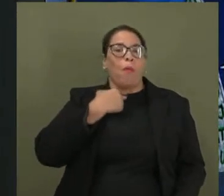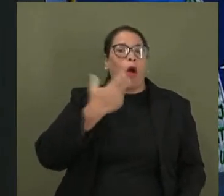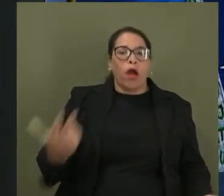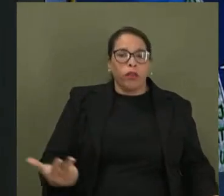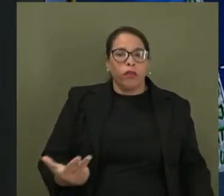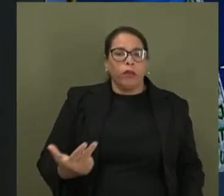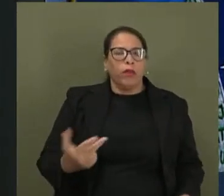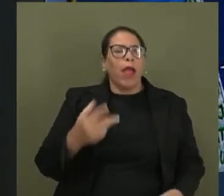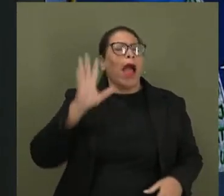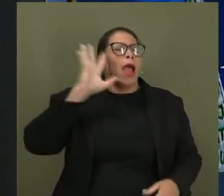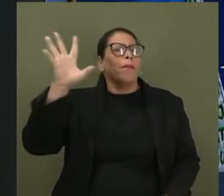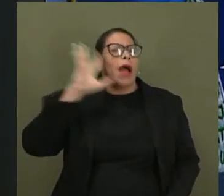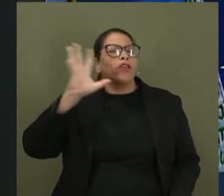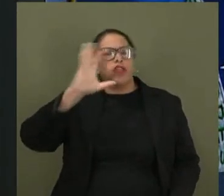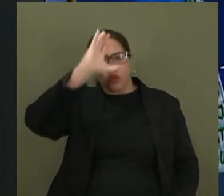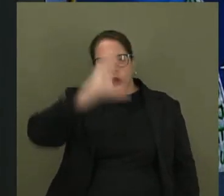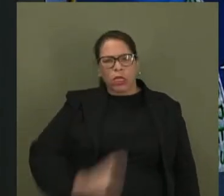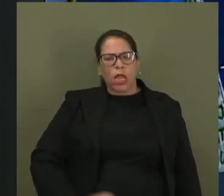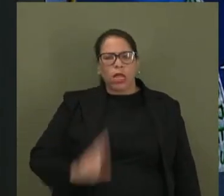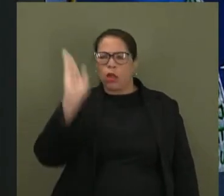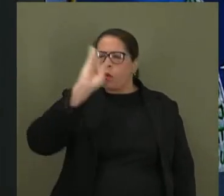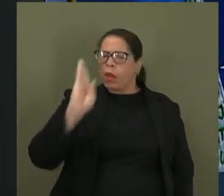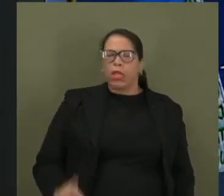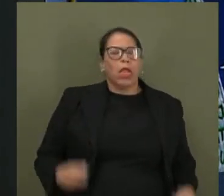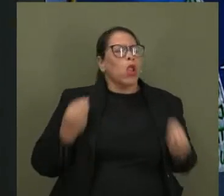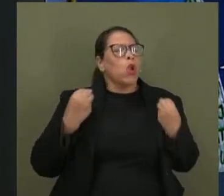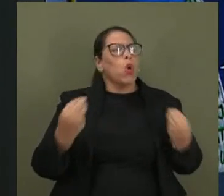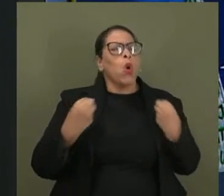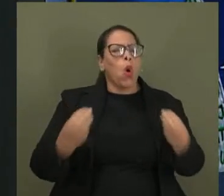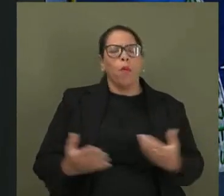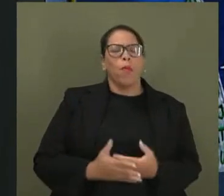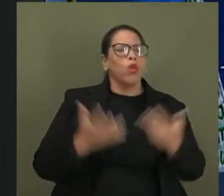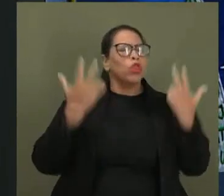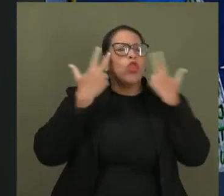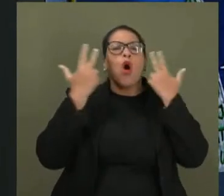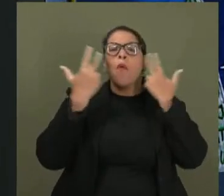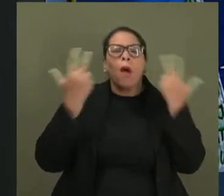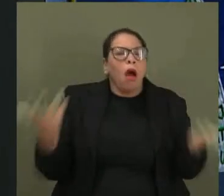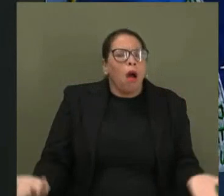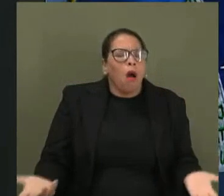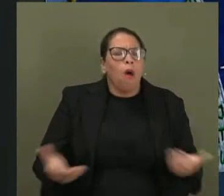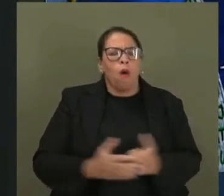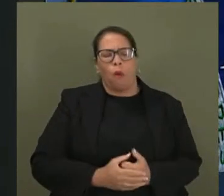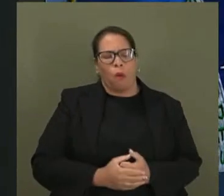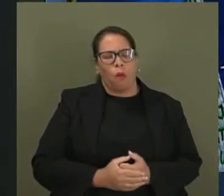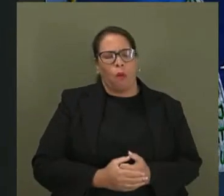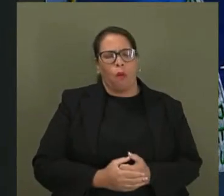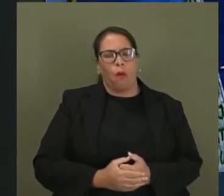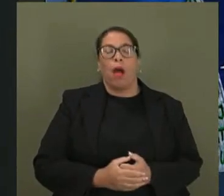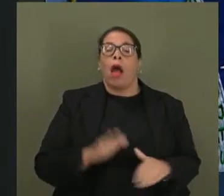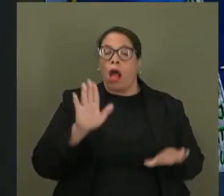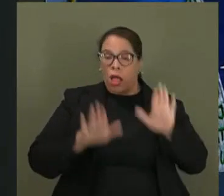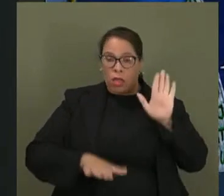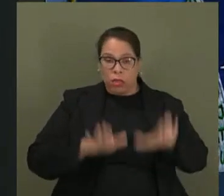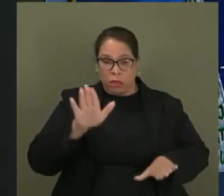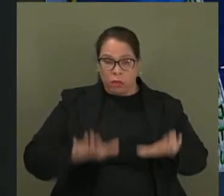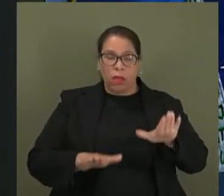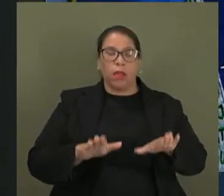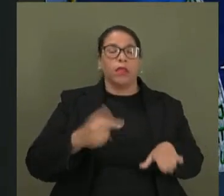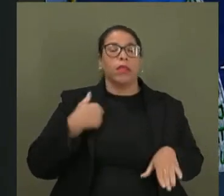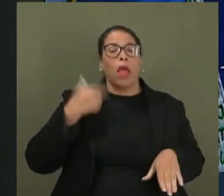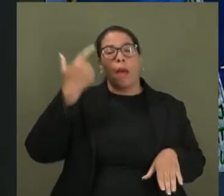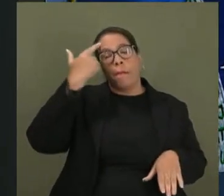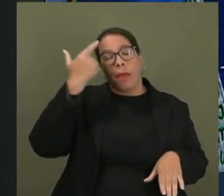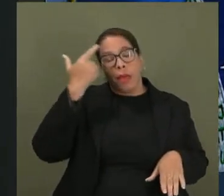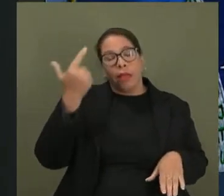aí o cidadão brasileiro comum, mesmo que às vezes possa soar como voz